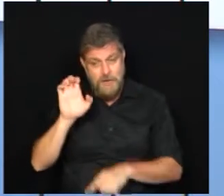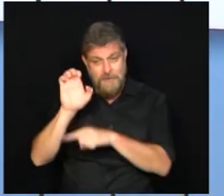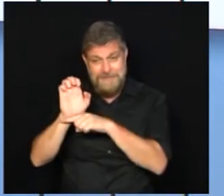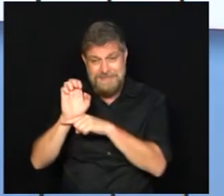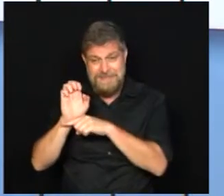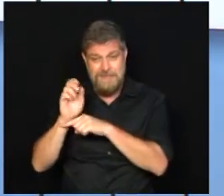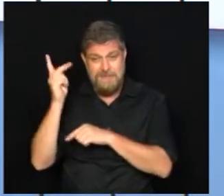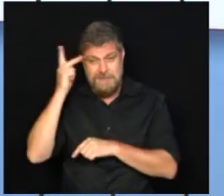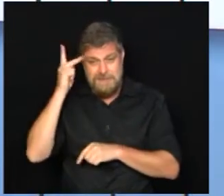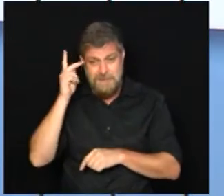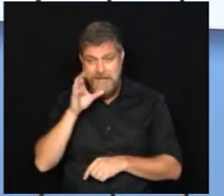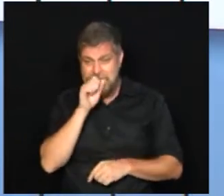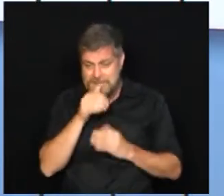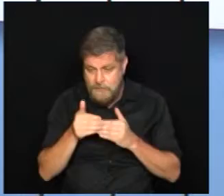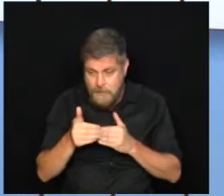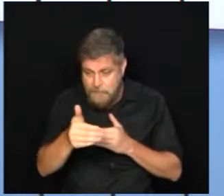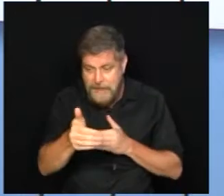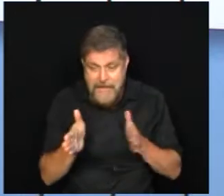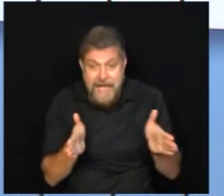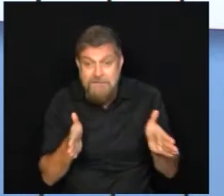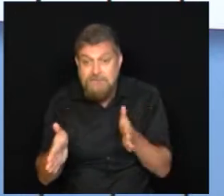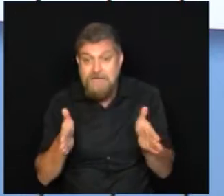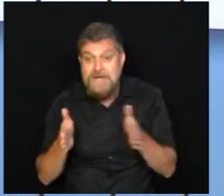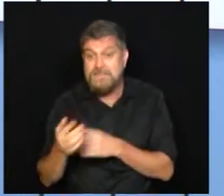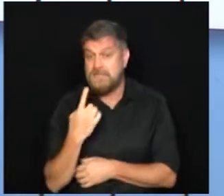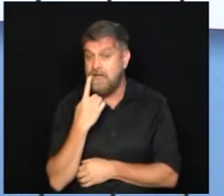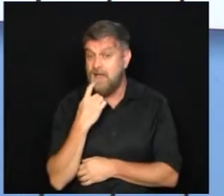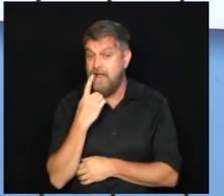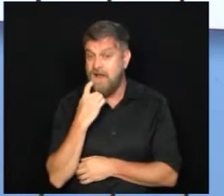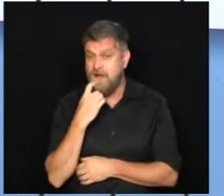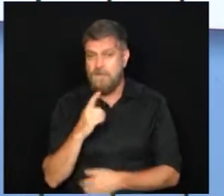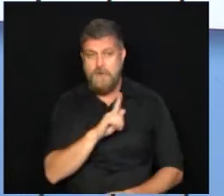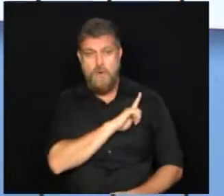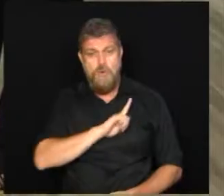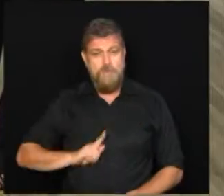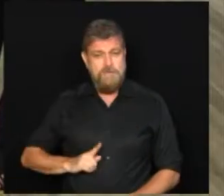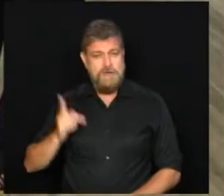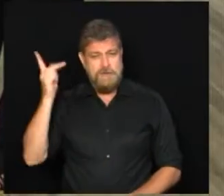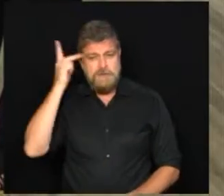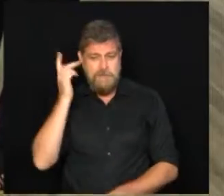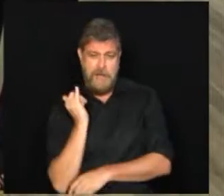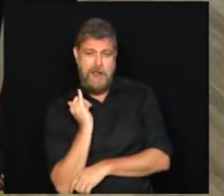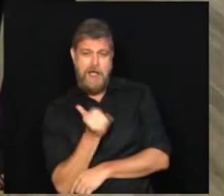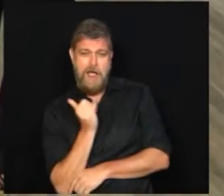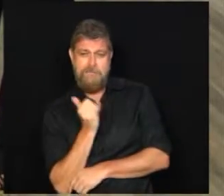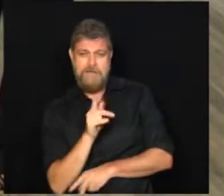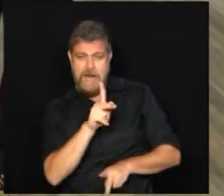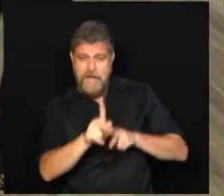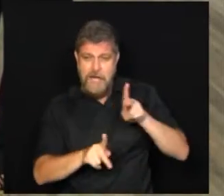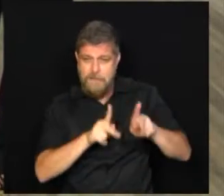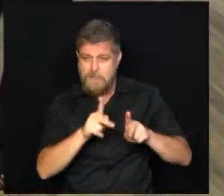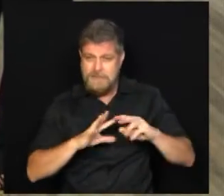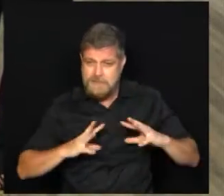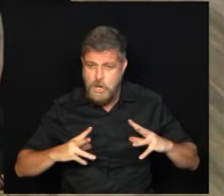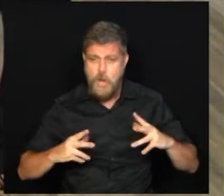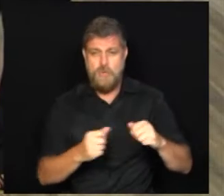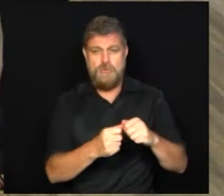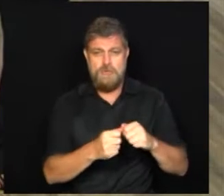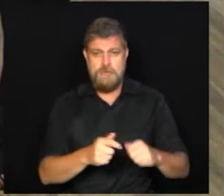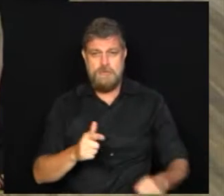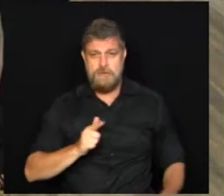partir de sábado estará na fase V é então que o governo aí fala para toda a população E